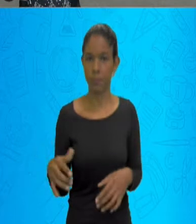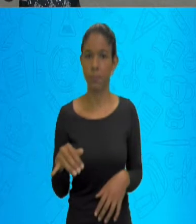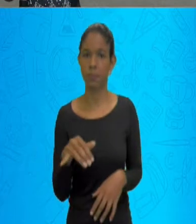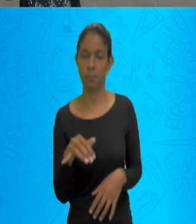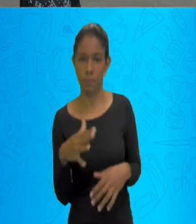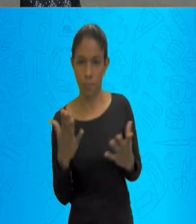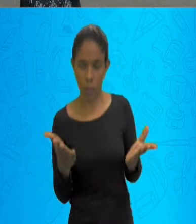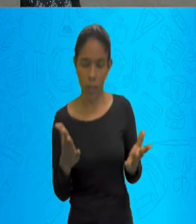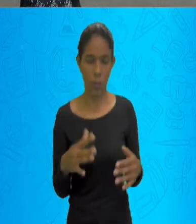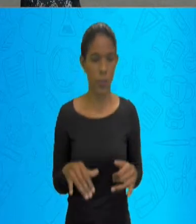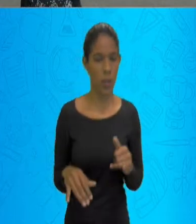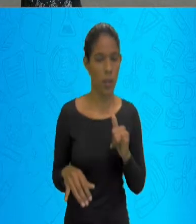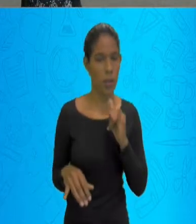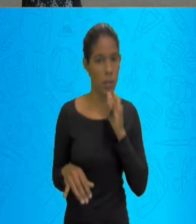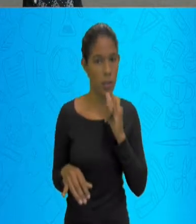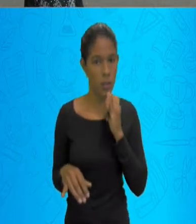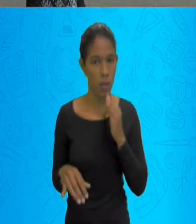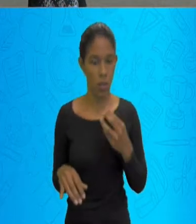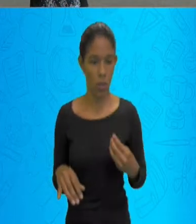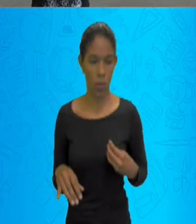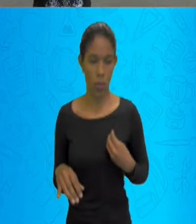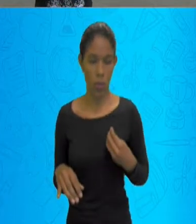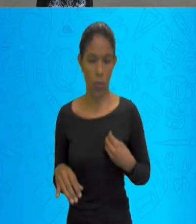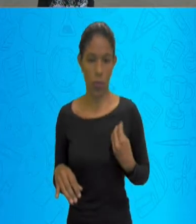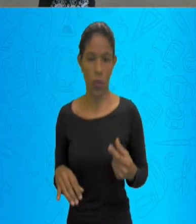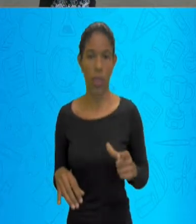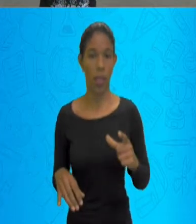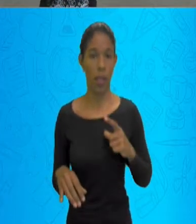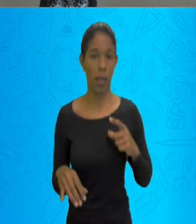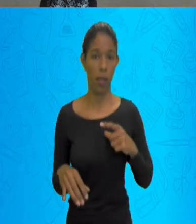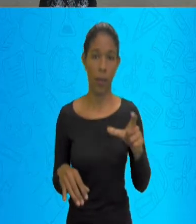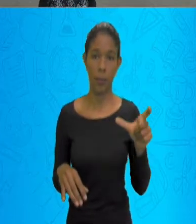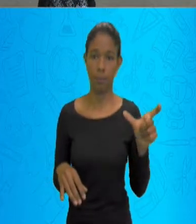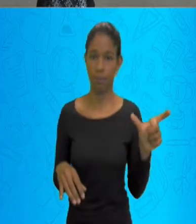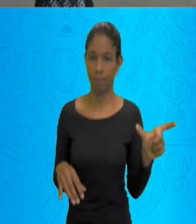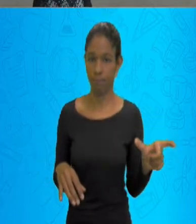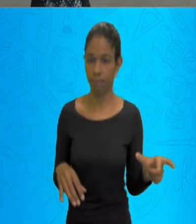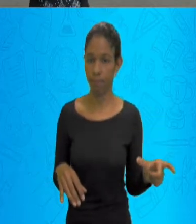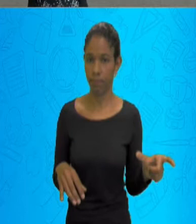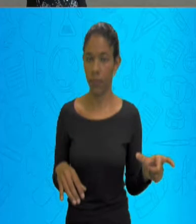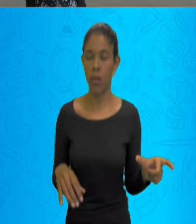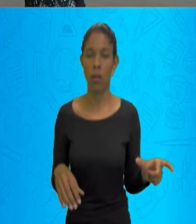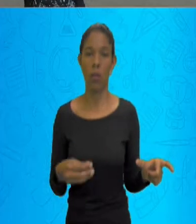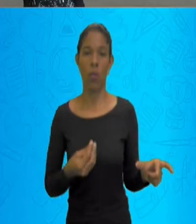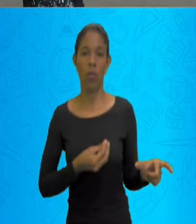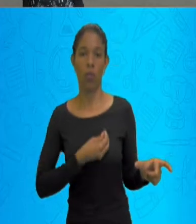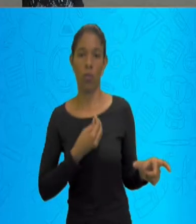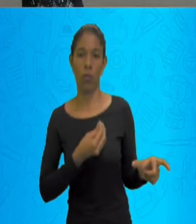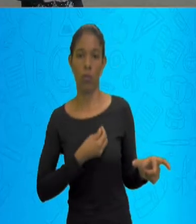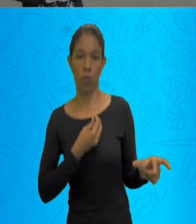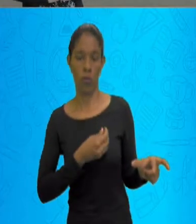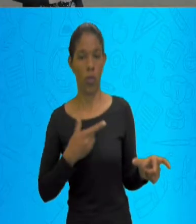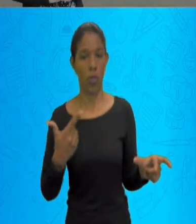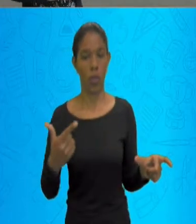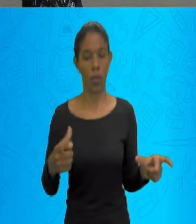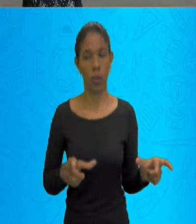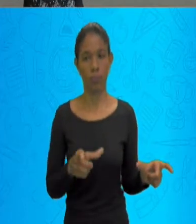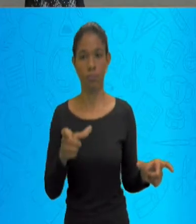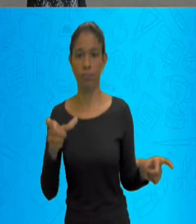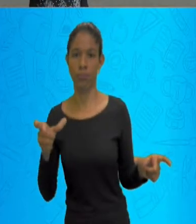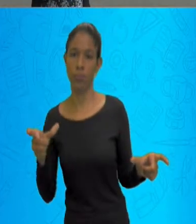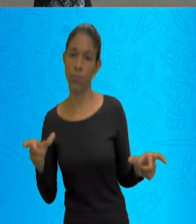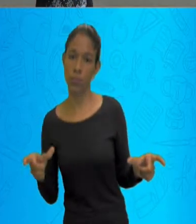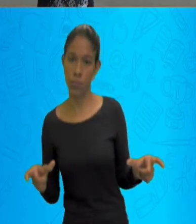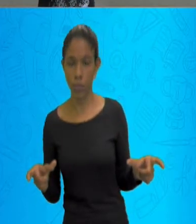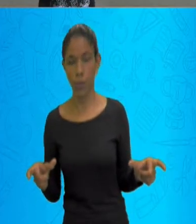não têm, de certa maneira, influência na nossa vida real, no nosso construir do ser, que